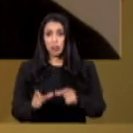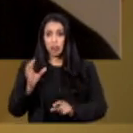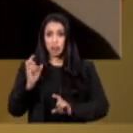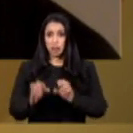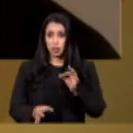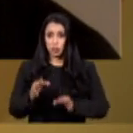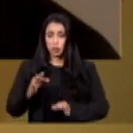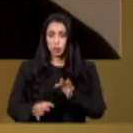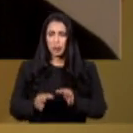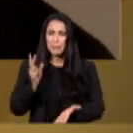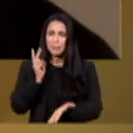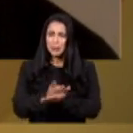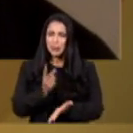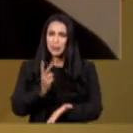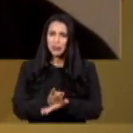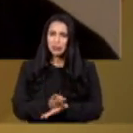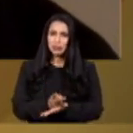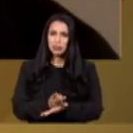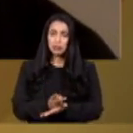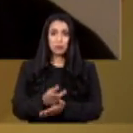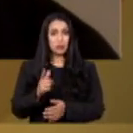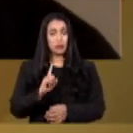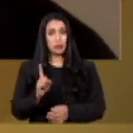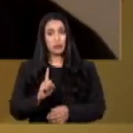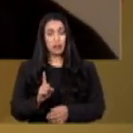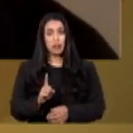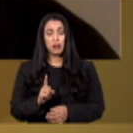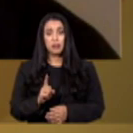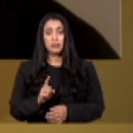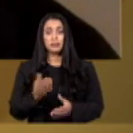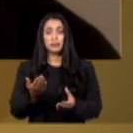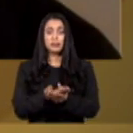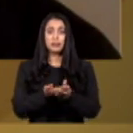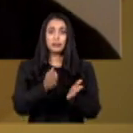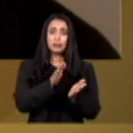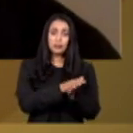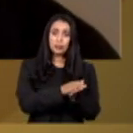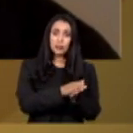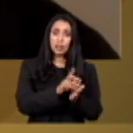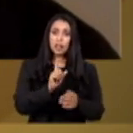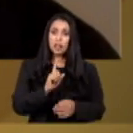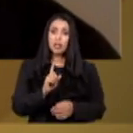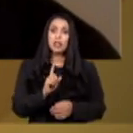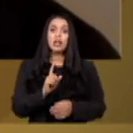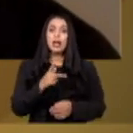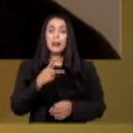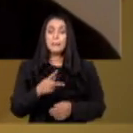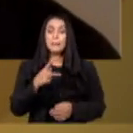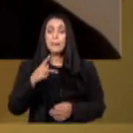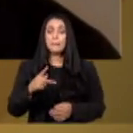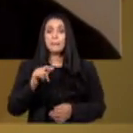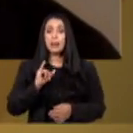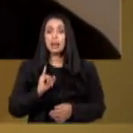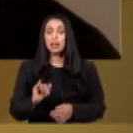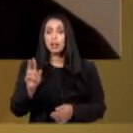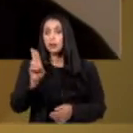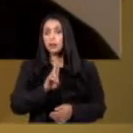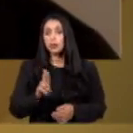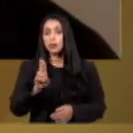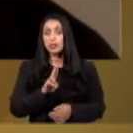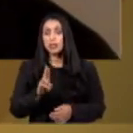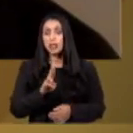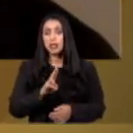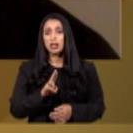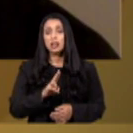mesmo que ela fosse possível então é um caso concreto tpi não foi construída nem utilizada como eu te passo